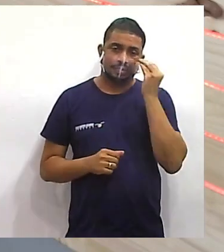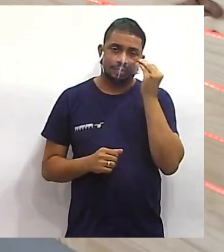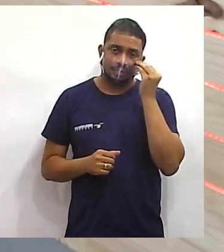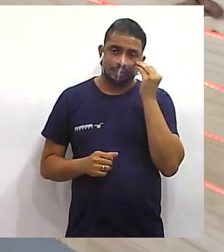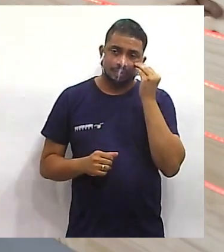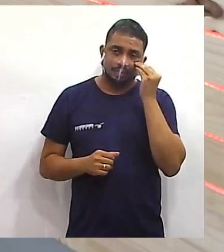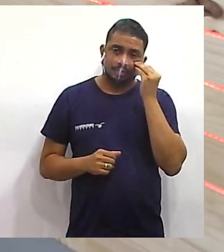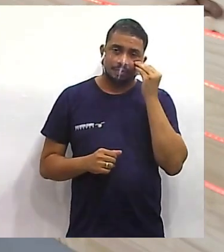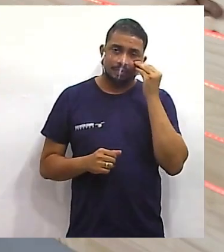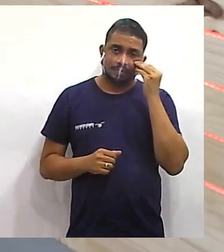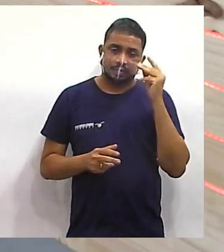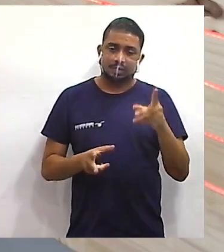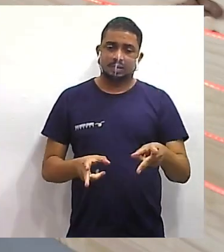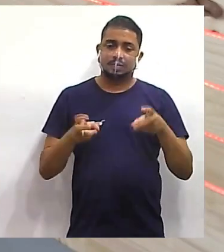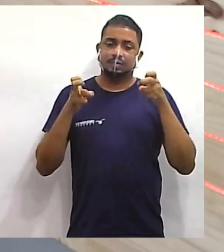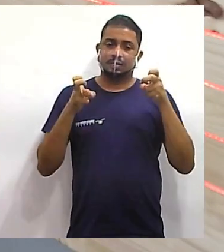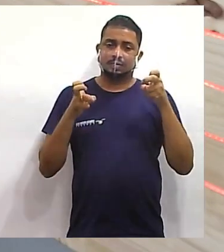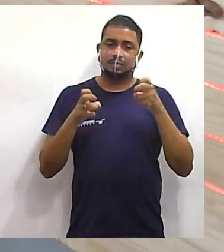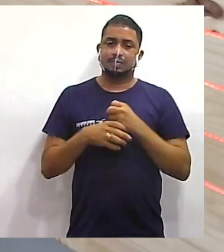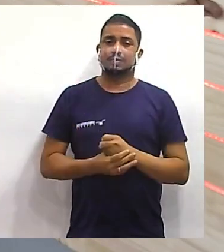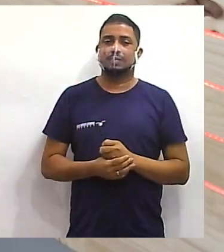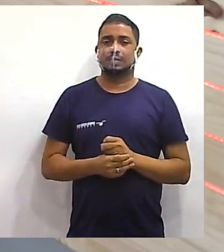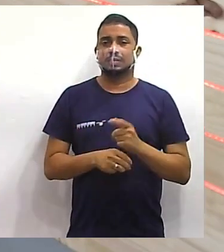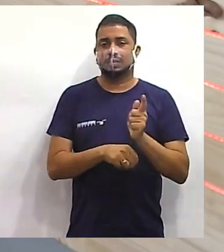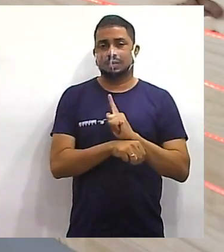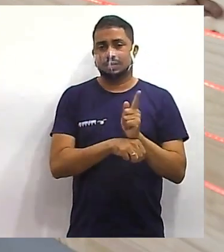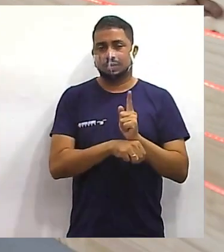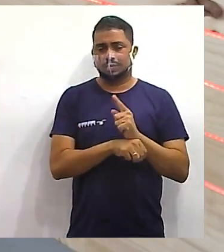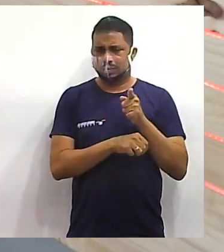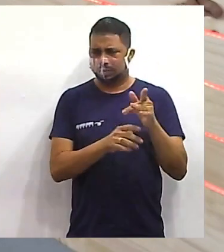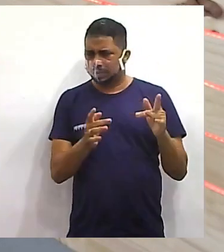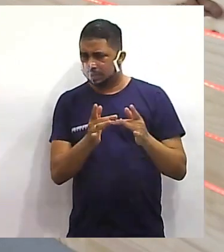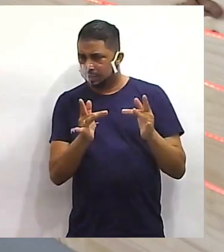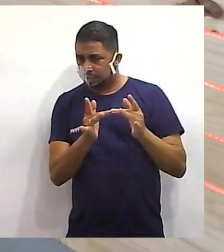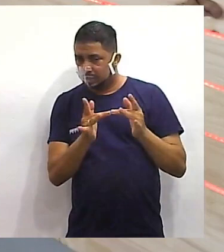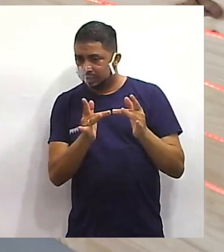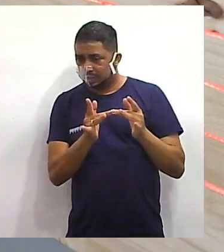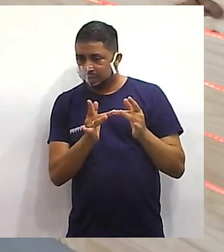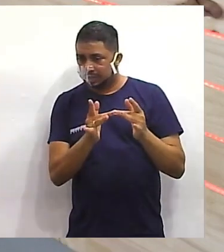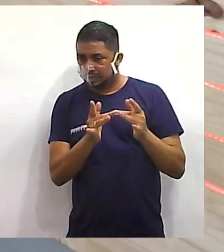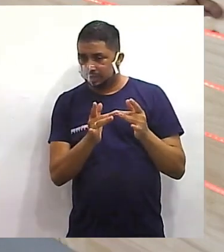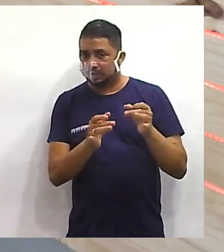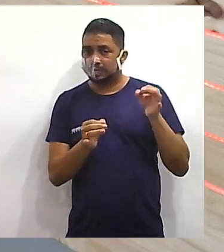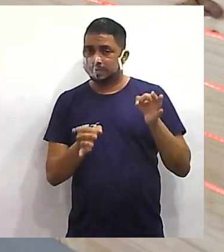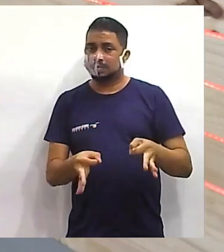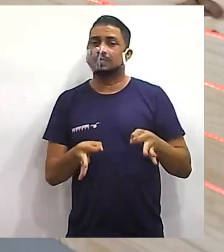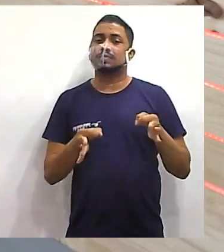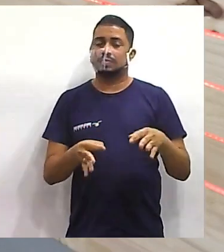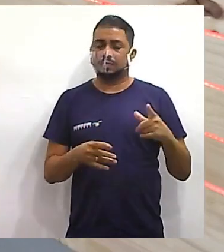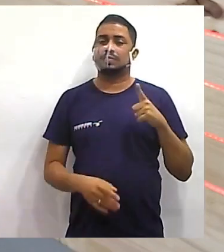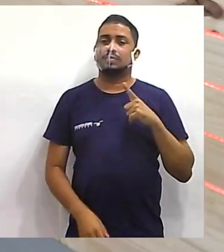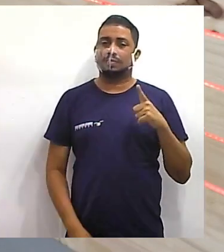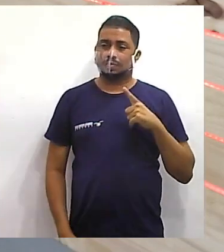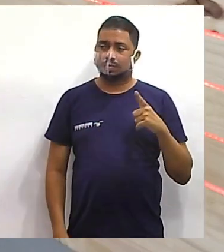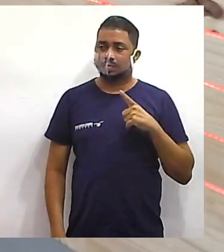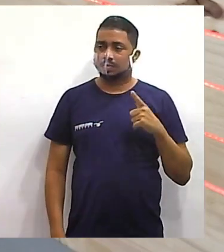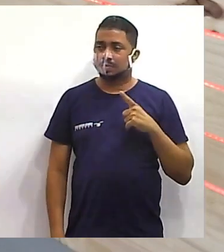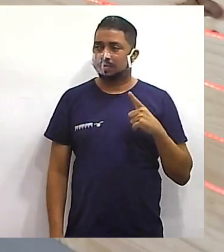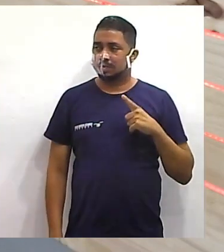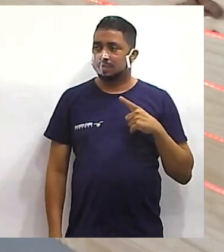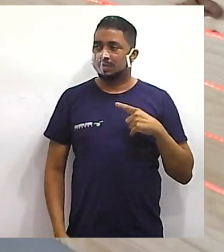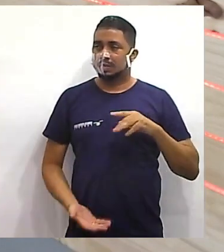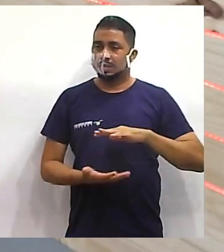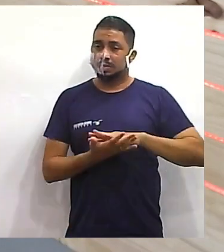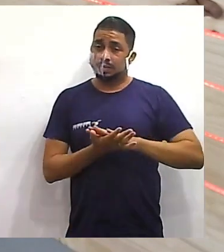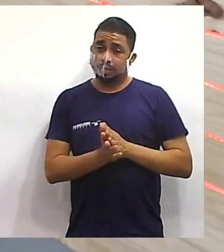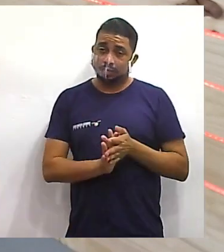por essa concepção de gestão democrática. Você Isso. concorda? Márcia, com certeza. A gente tem, né, um certo